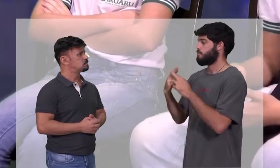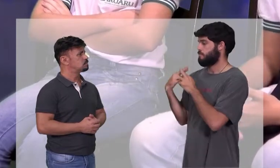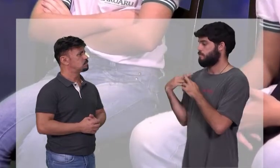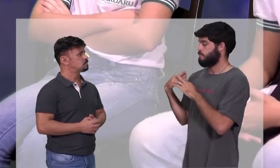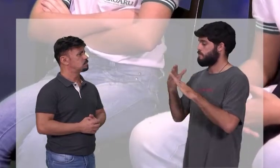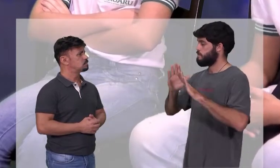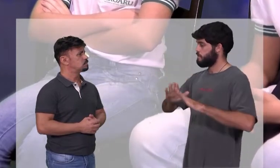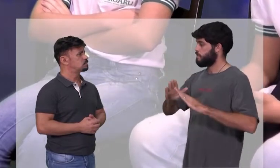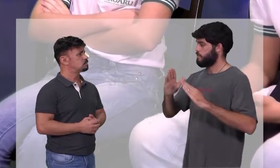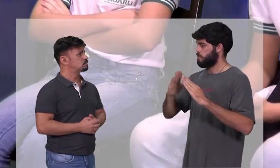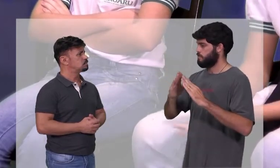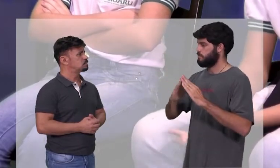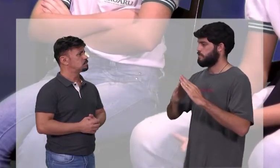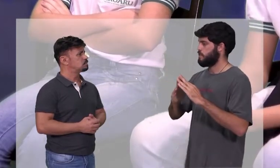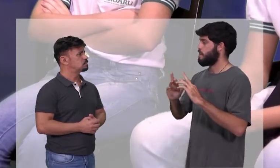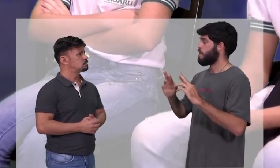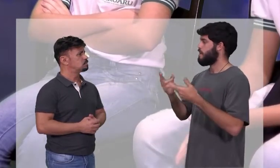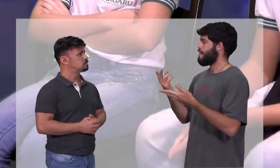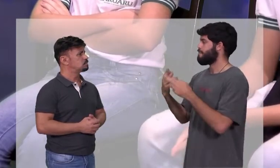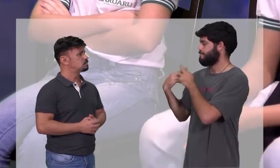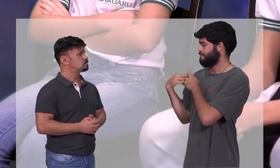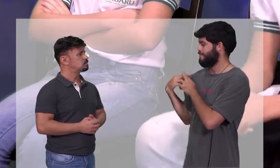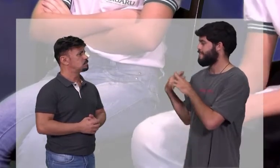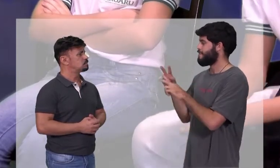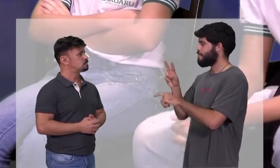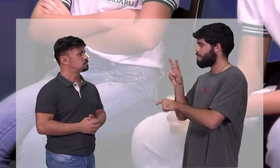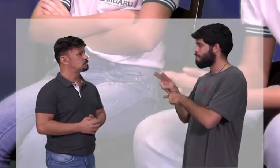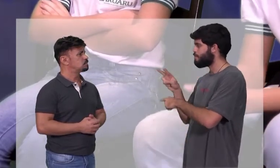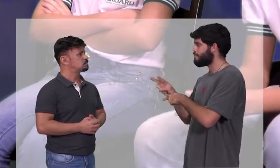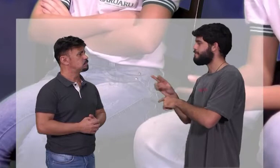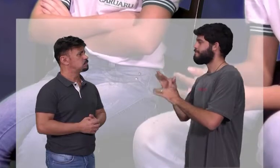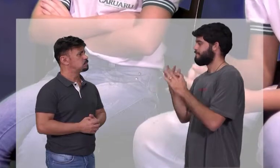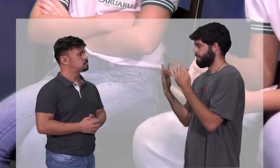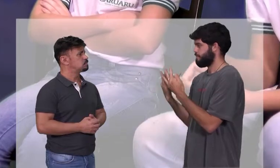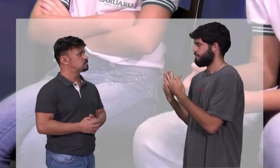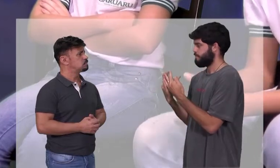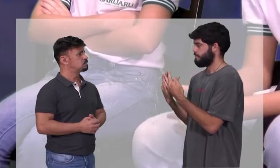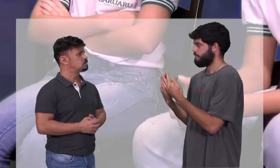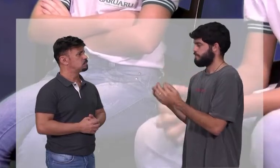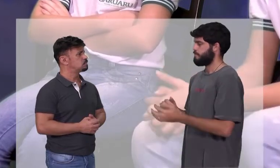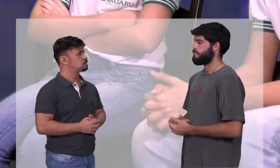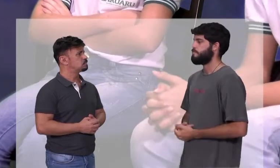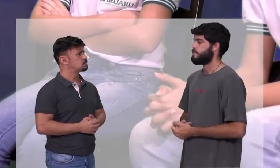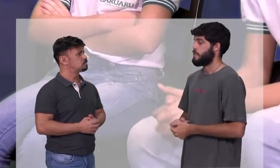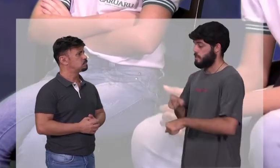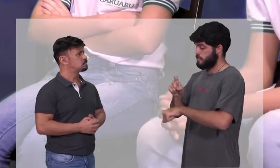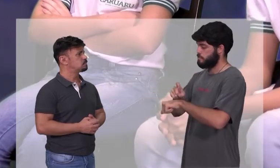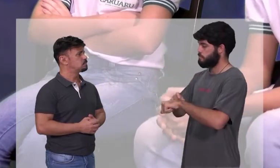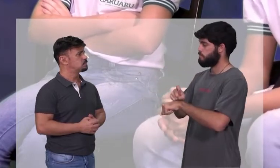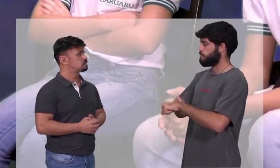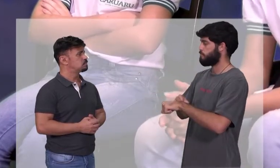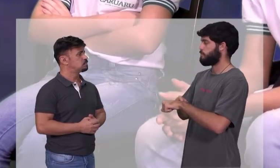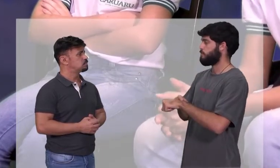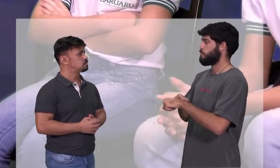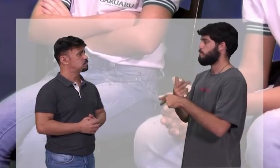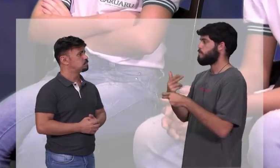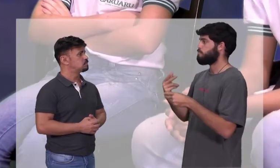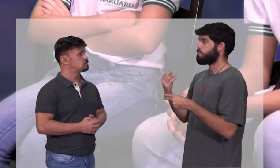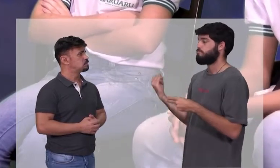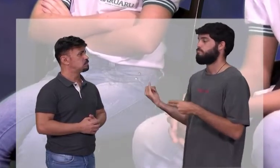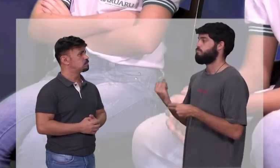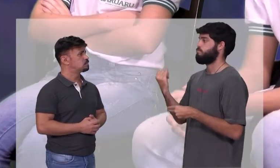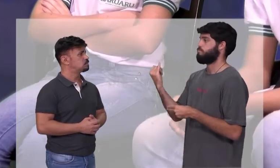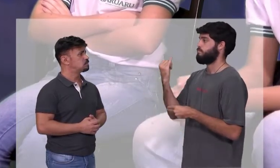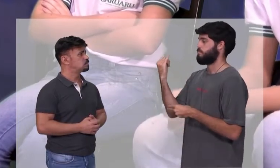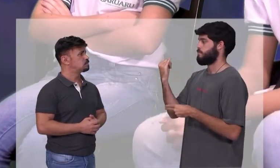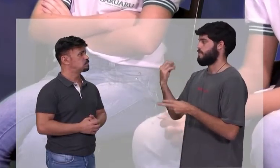casa. Responsabilidade de cuidar da sua família, né? É. Nesse momento, o que eu posso dizer que é muito importante